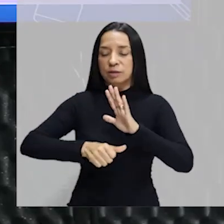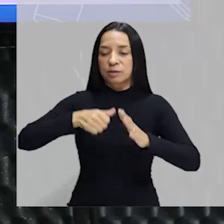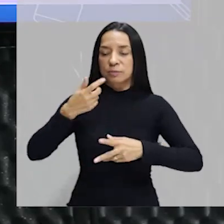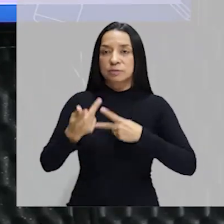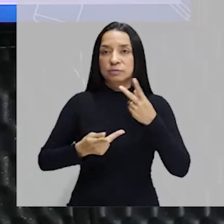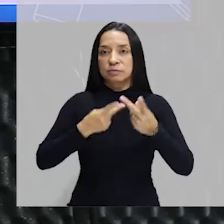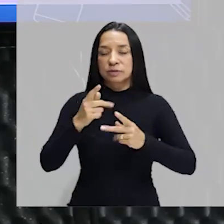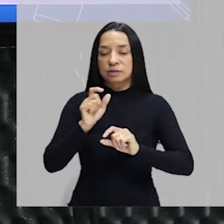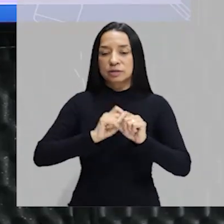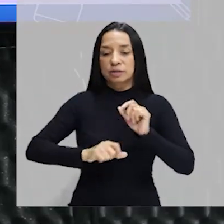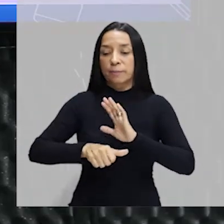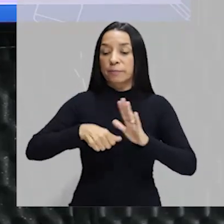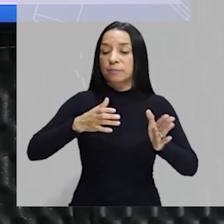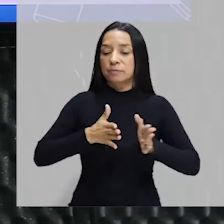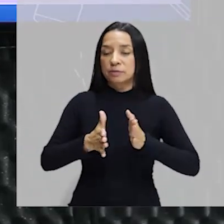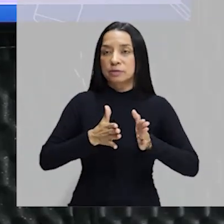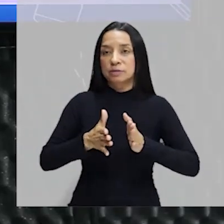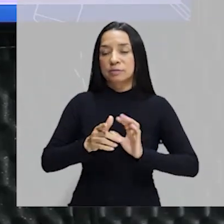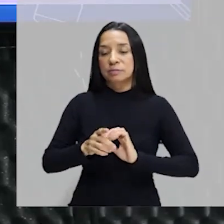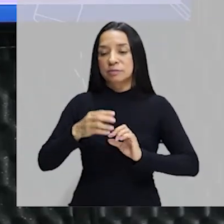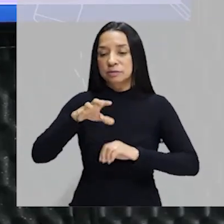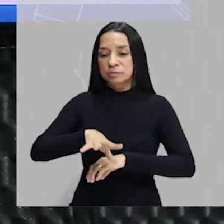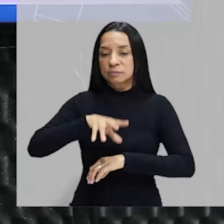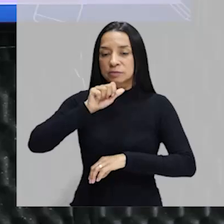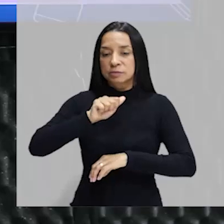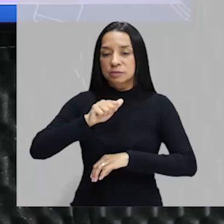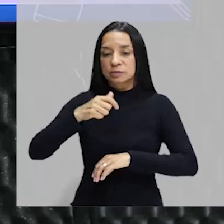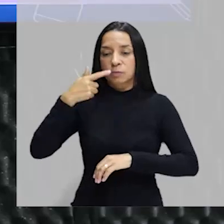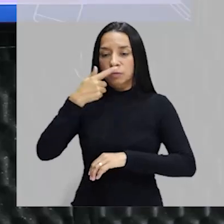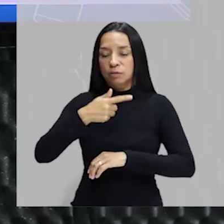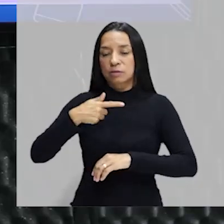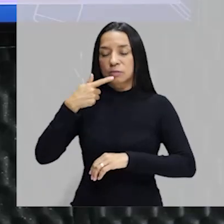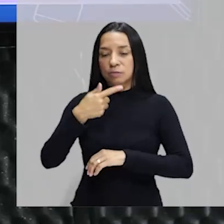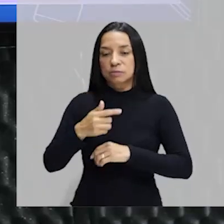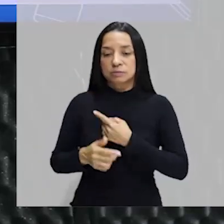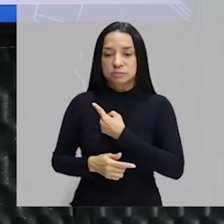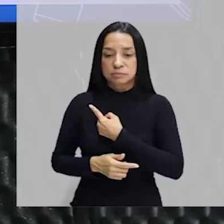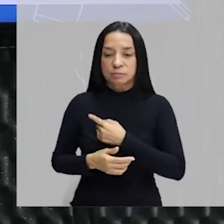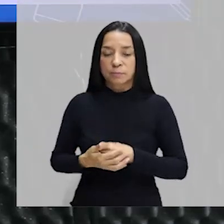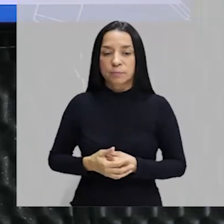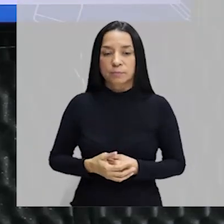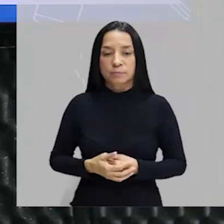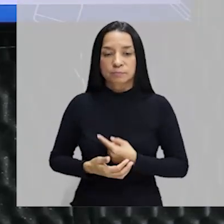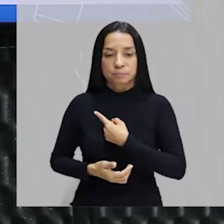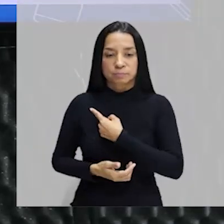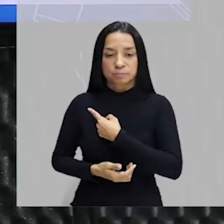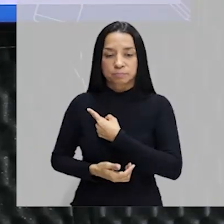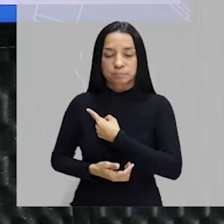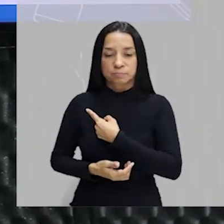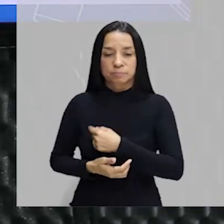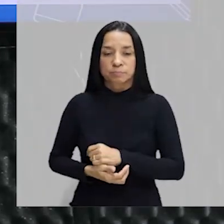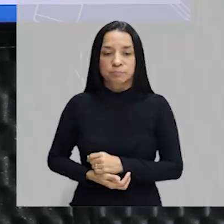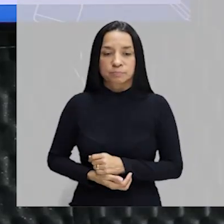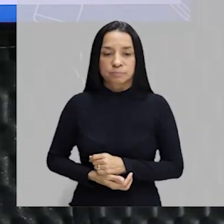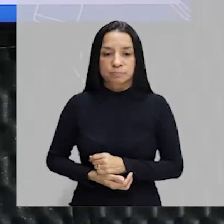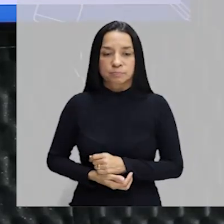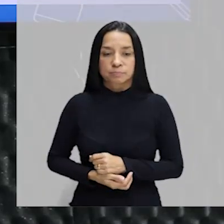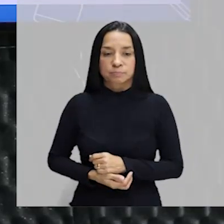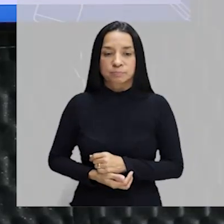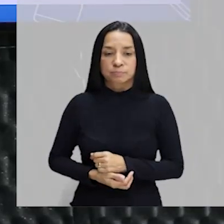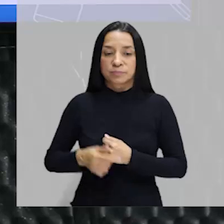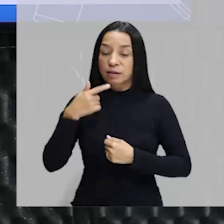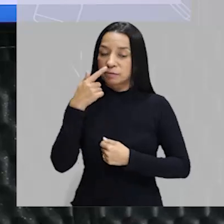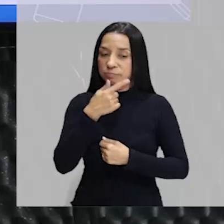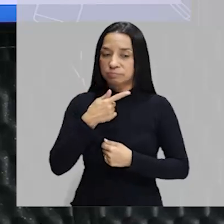para vocês que a primeira etapa da respiração é a glicólise. Então, na glicólise, é isso aqui que ocorre. Eu tenho a